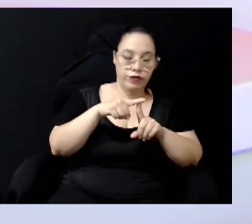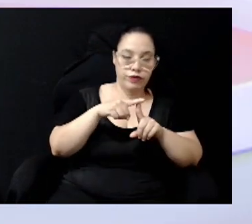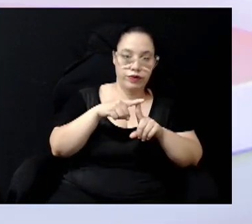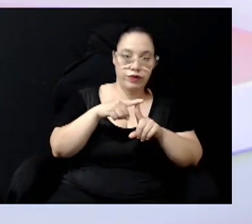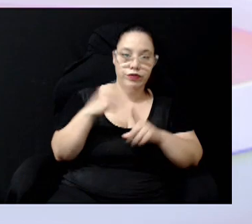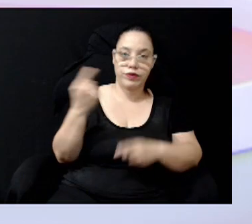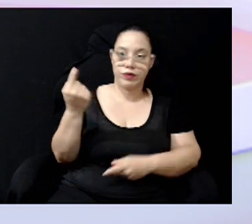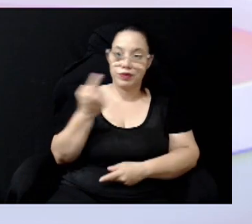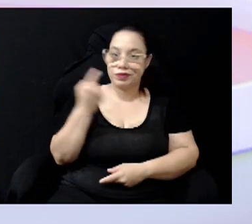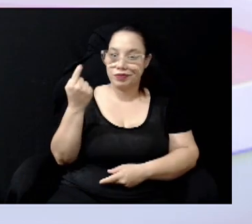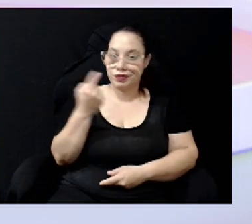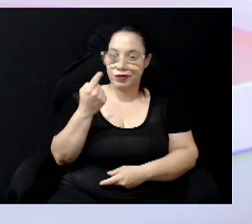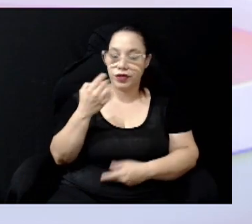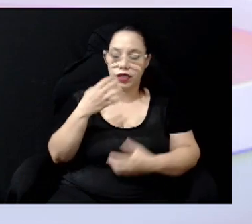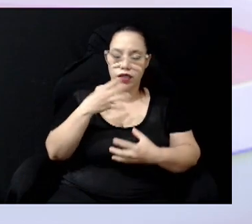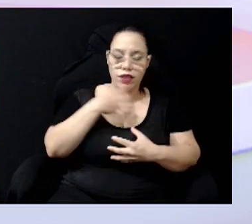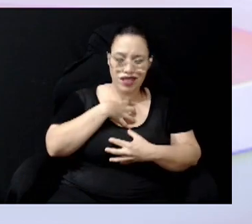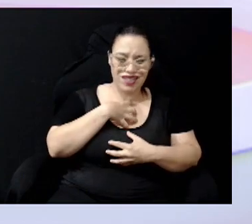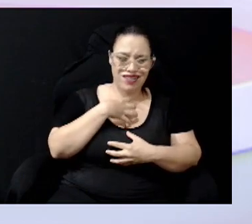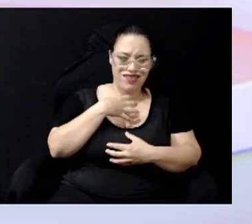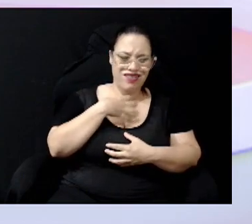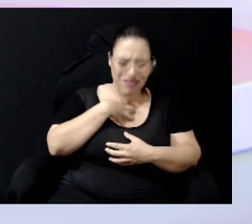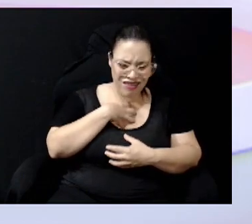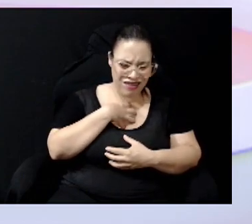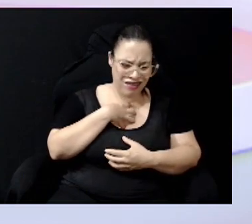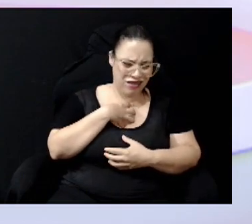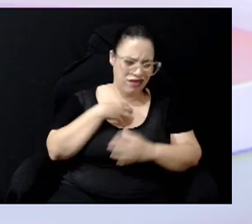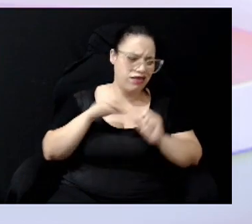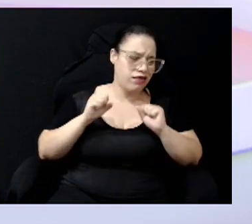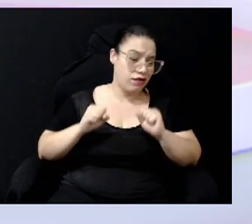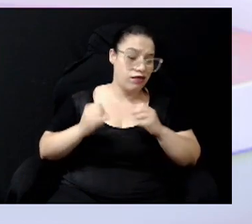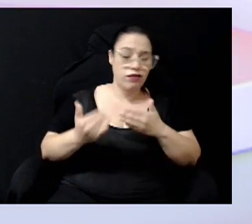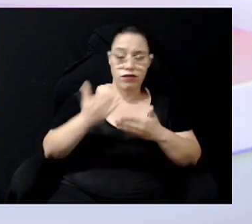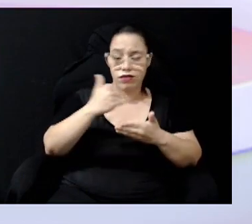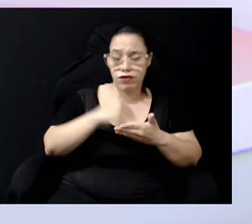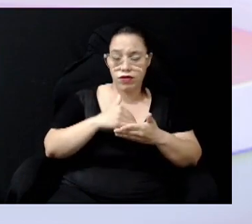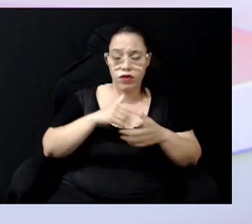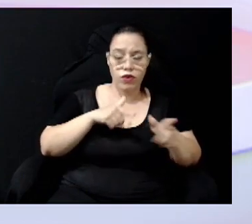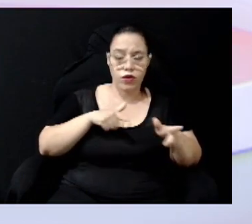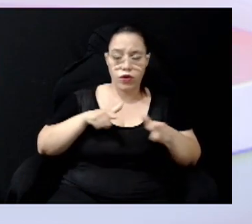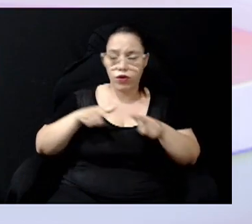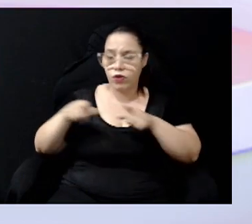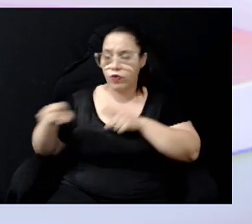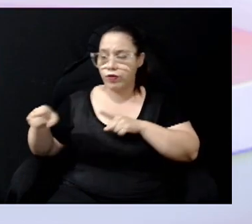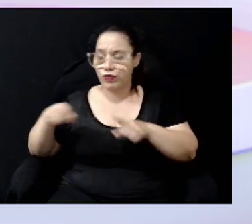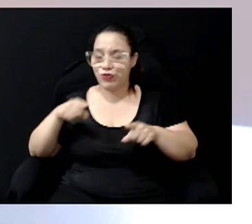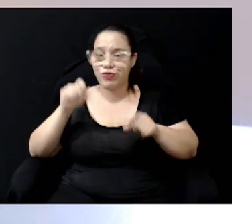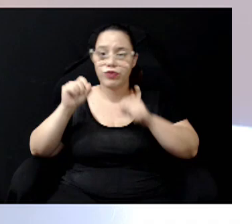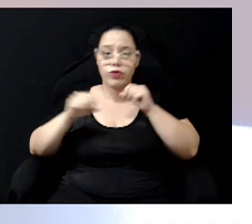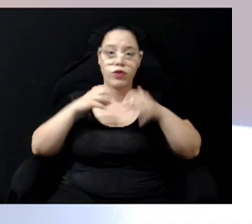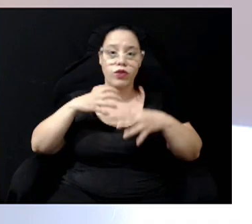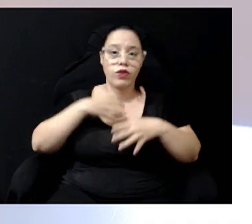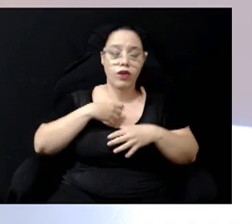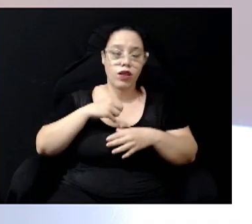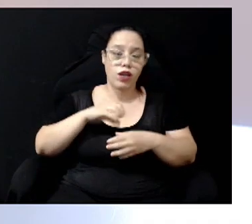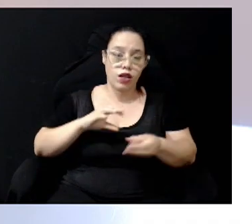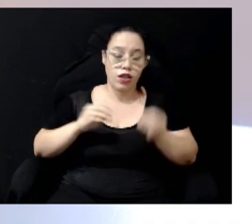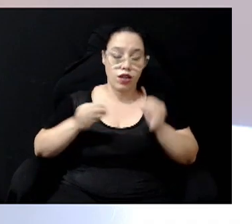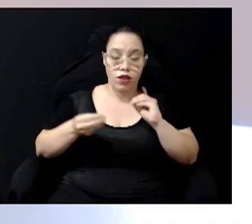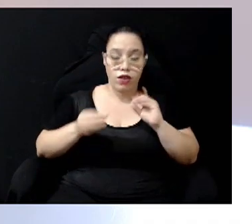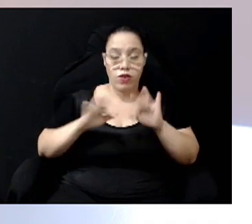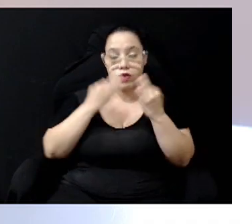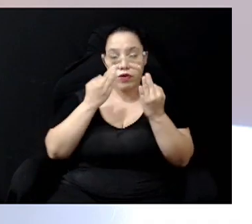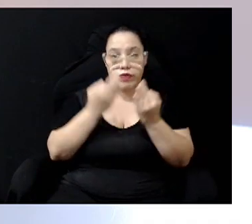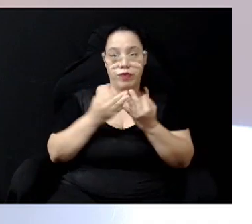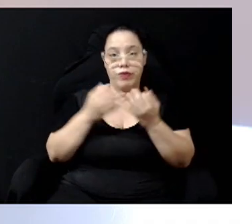extremamente sensíveis, que podem trazer apontamentos de questões sistêmicas familiares que a gente precisa olhar e